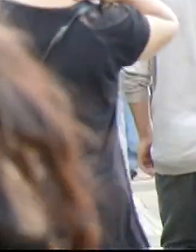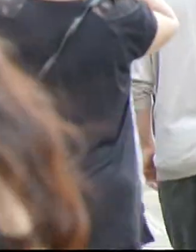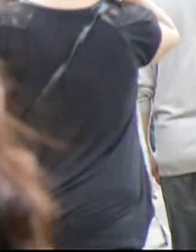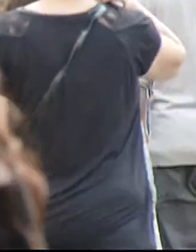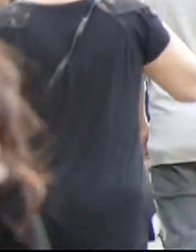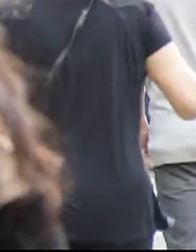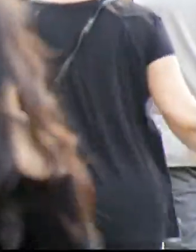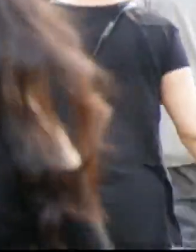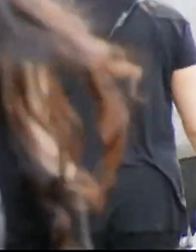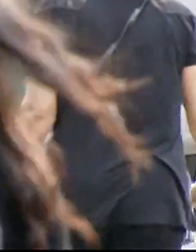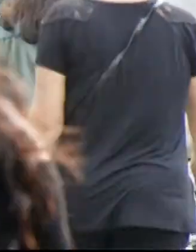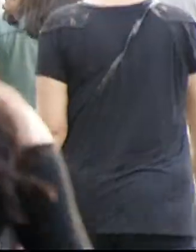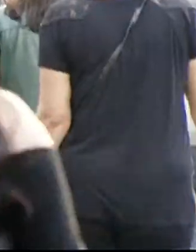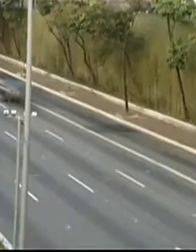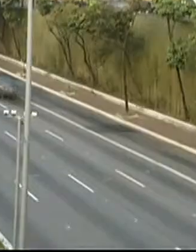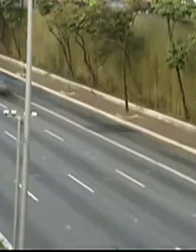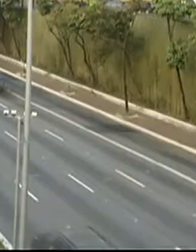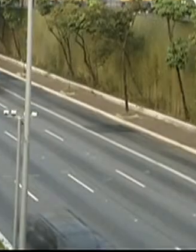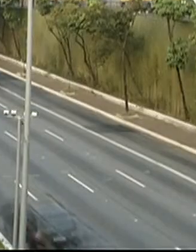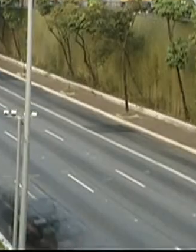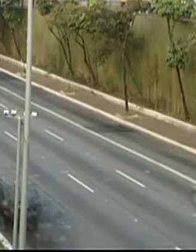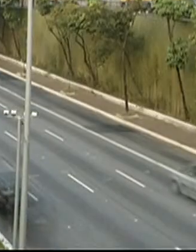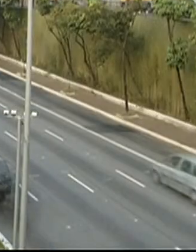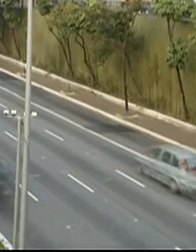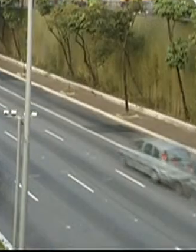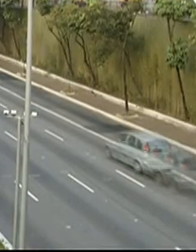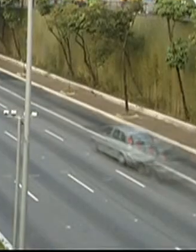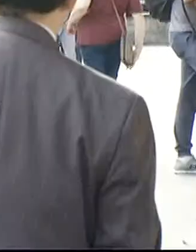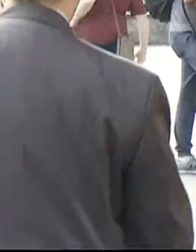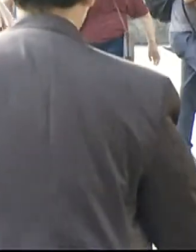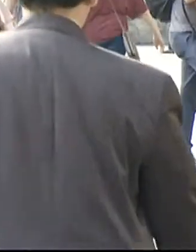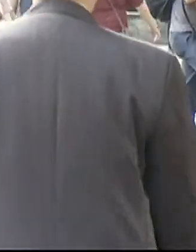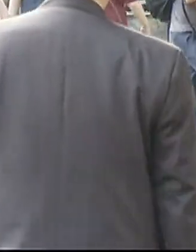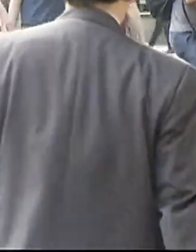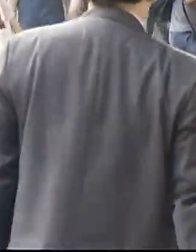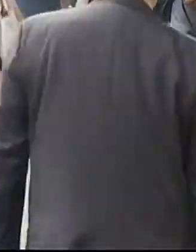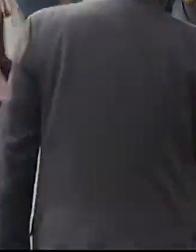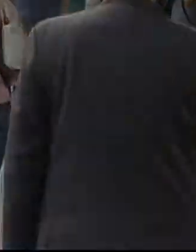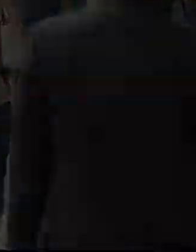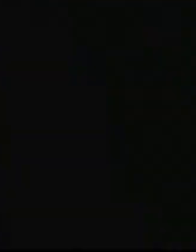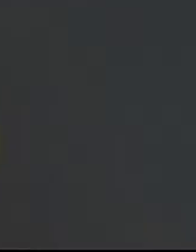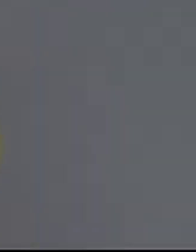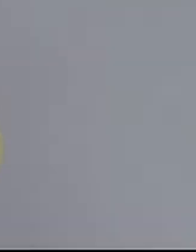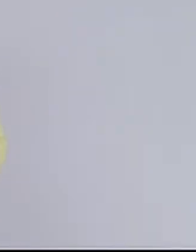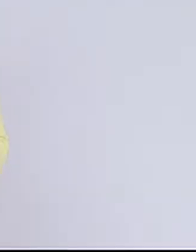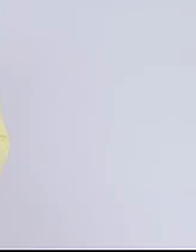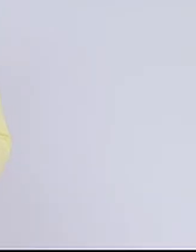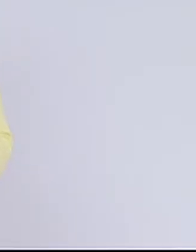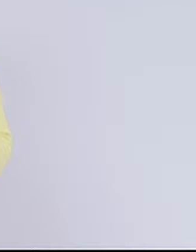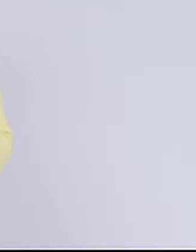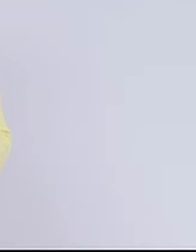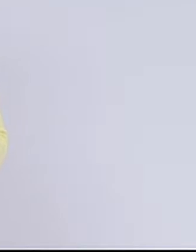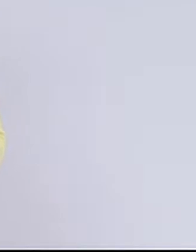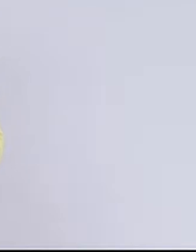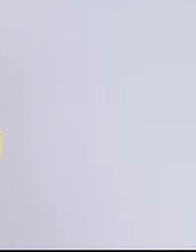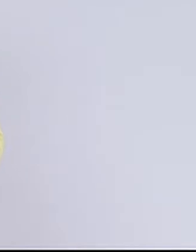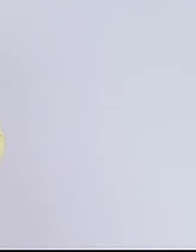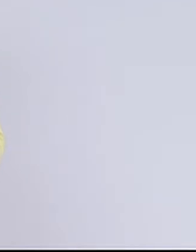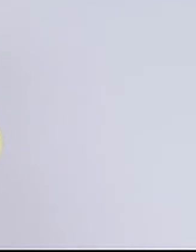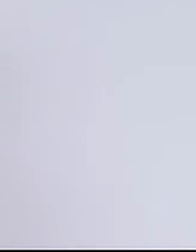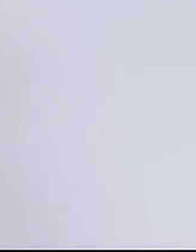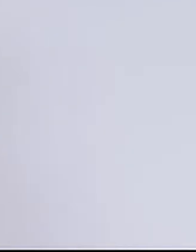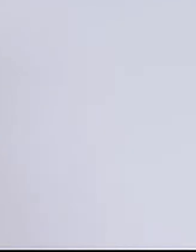justa, participativa, crítica e capaz de realizar profundas transformações na sociedade. Pensando nisso, a